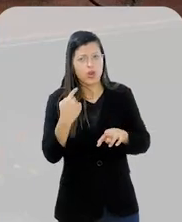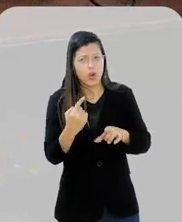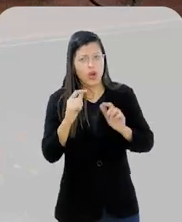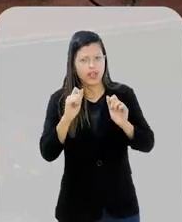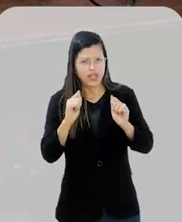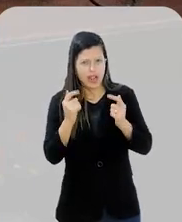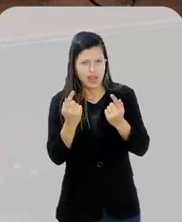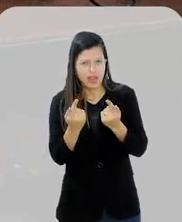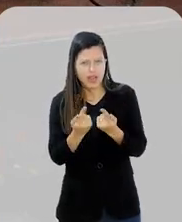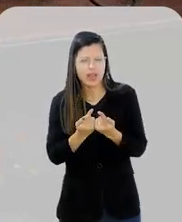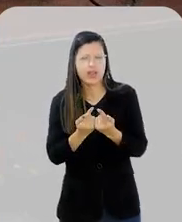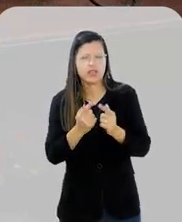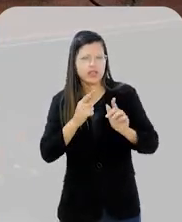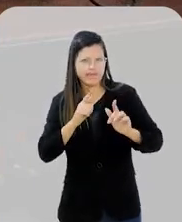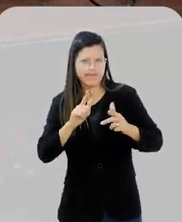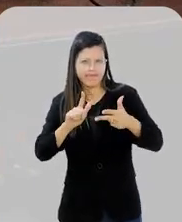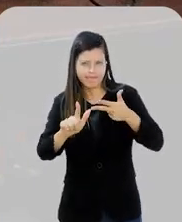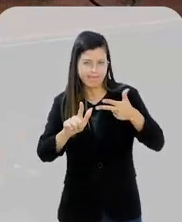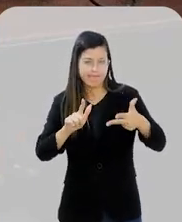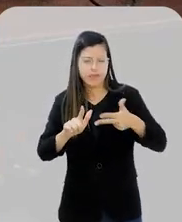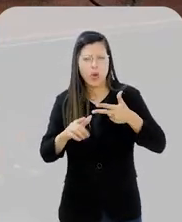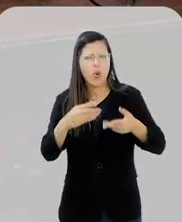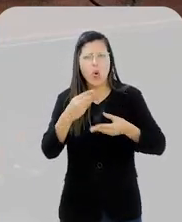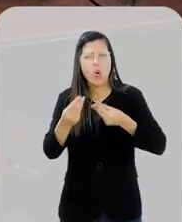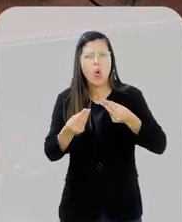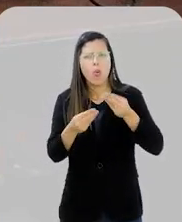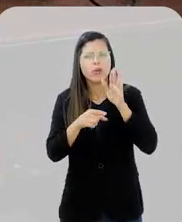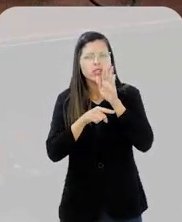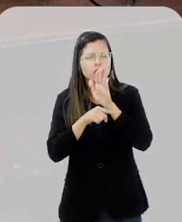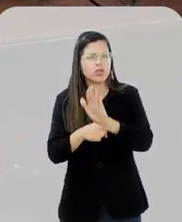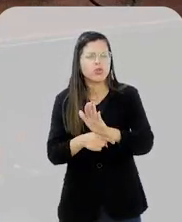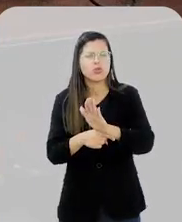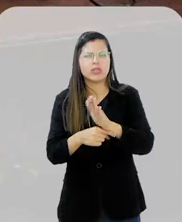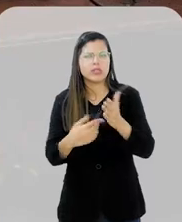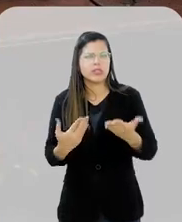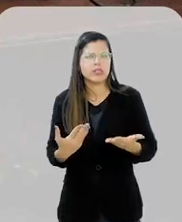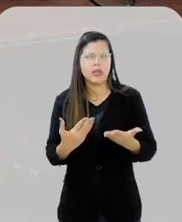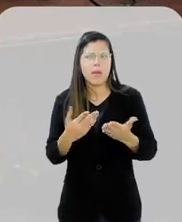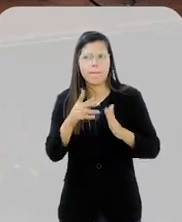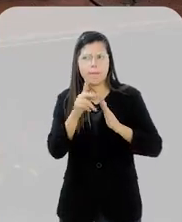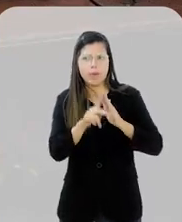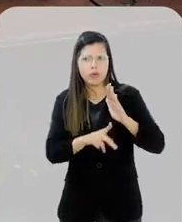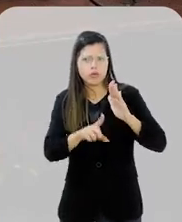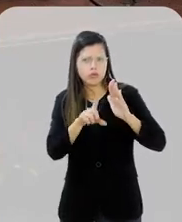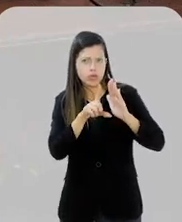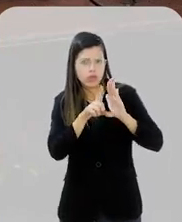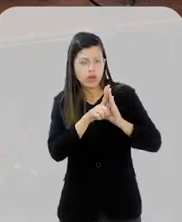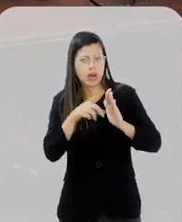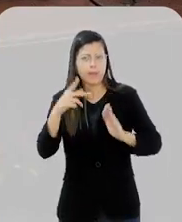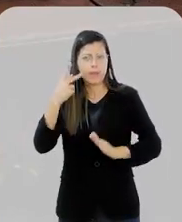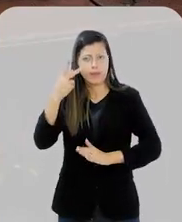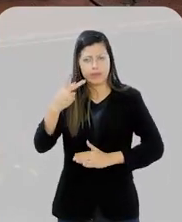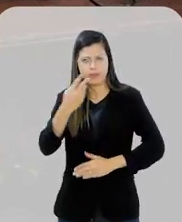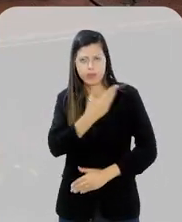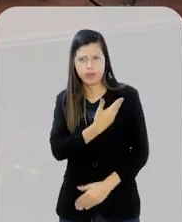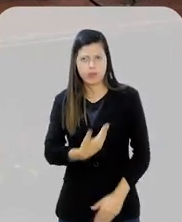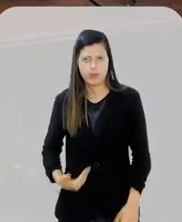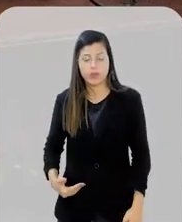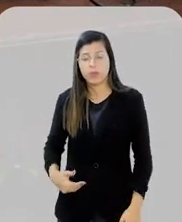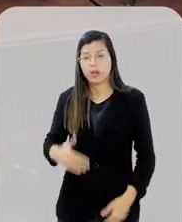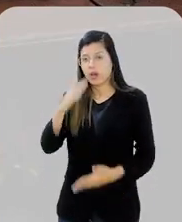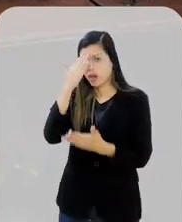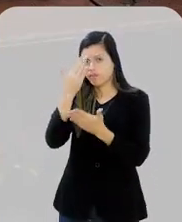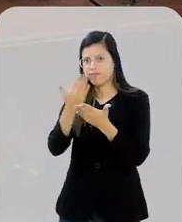casa legislativa, né? De que forma que ela pode colaborar nesse sentido aí? Quais projetos de leis e políticas públicas que você acha que